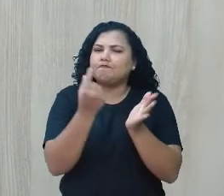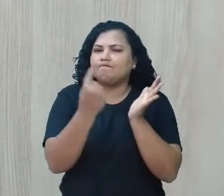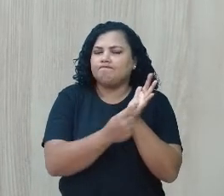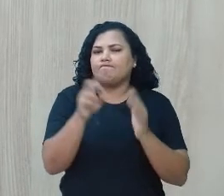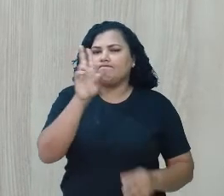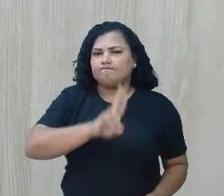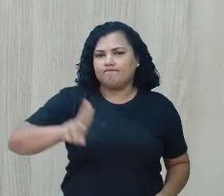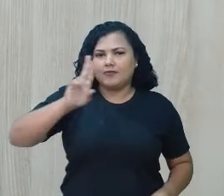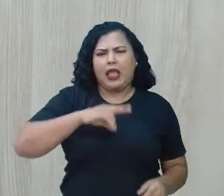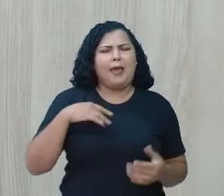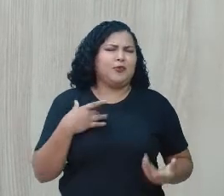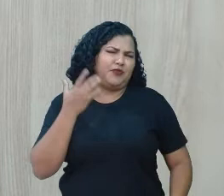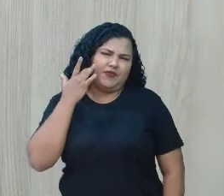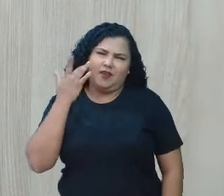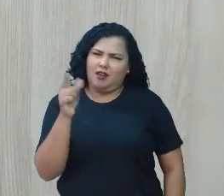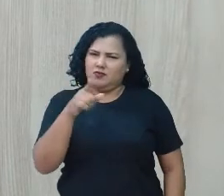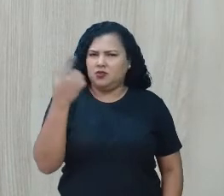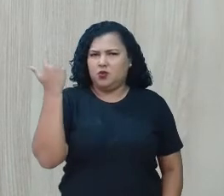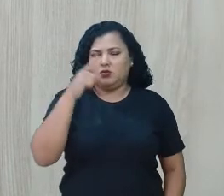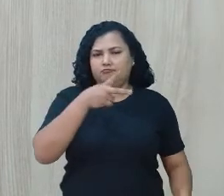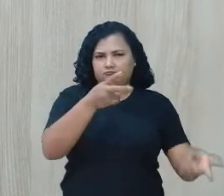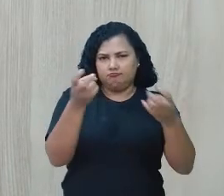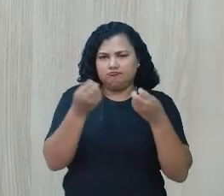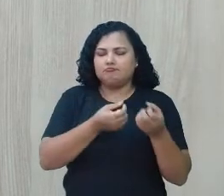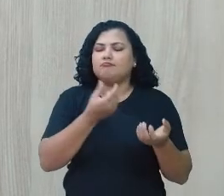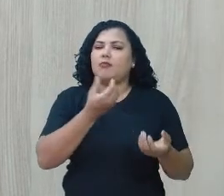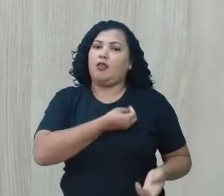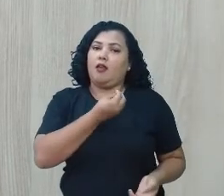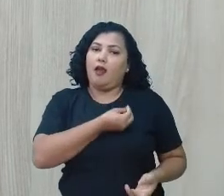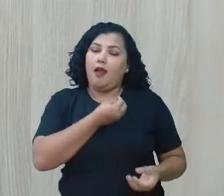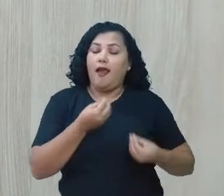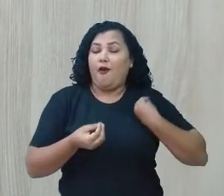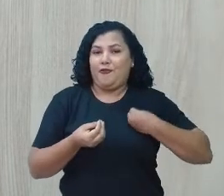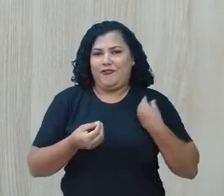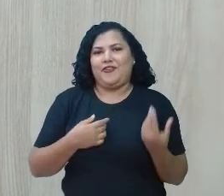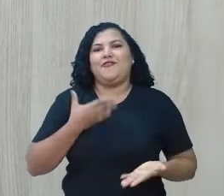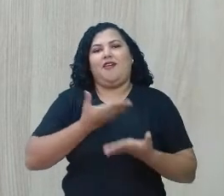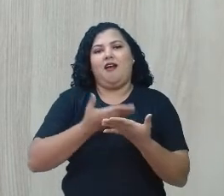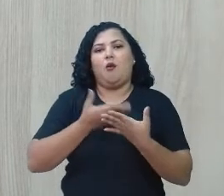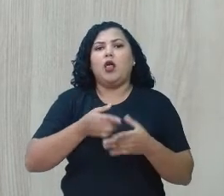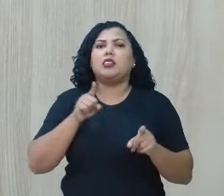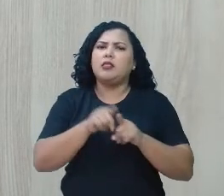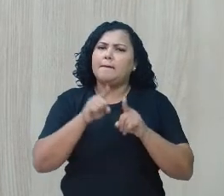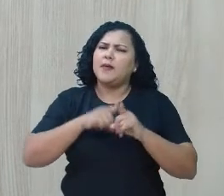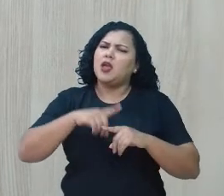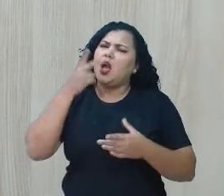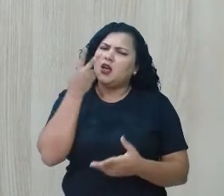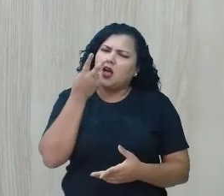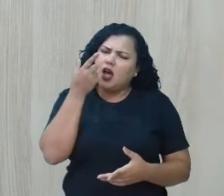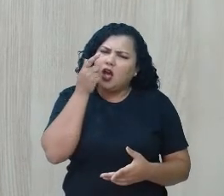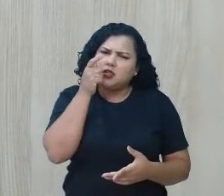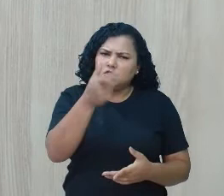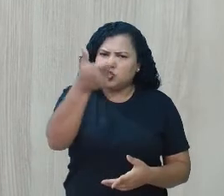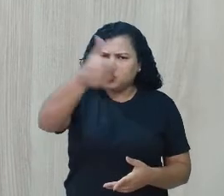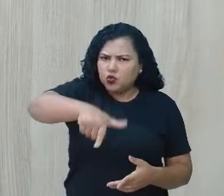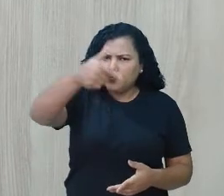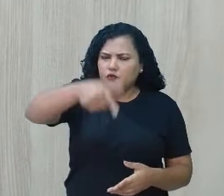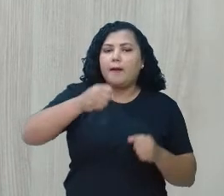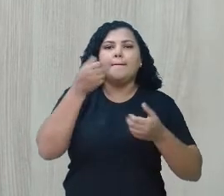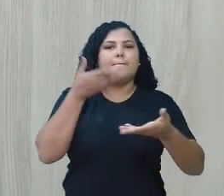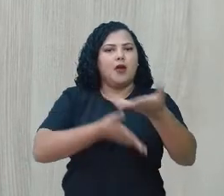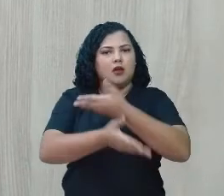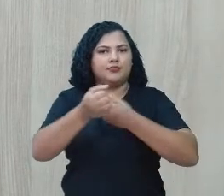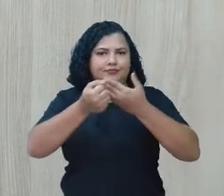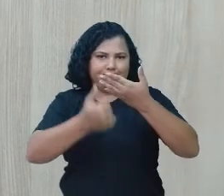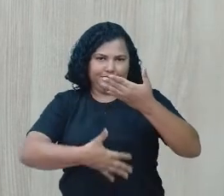usar, tá certo? É bem intuitivo, você consegue ver a aula ao vivo, você consegue ver as reprises e participa na aula escrevendo aí no chat,